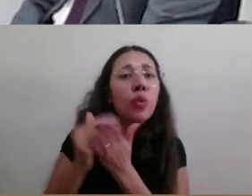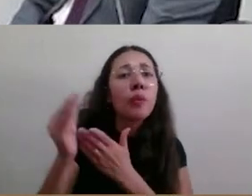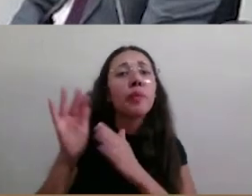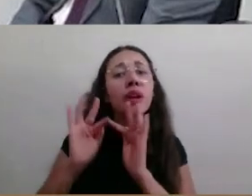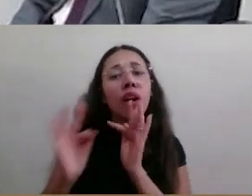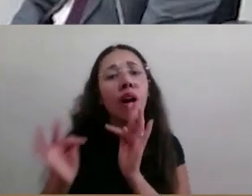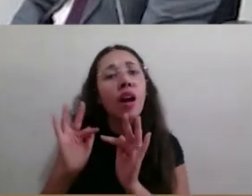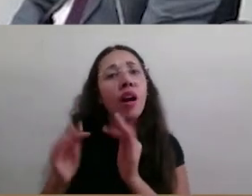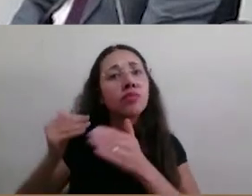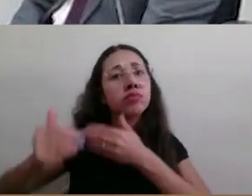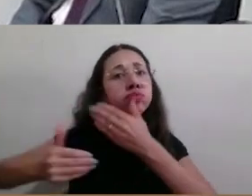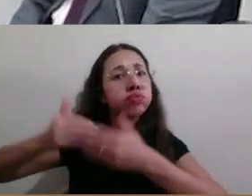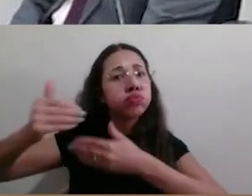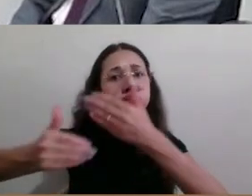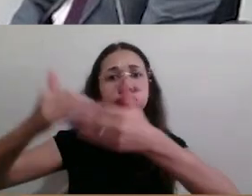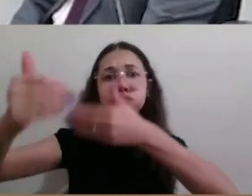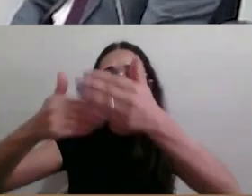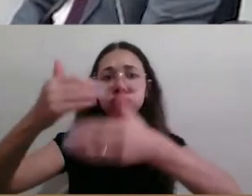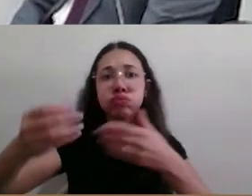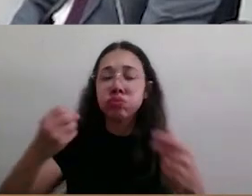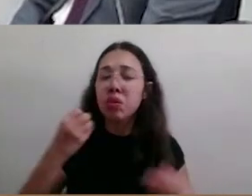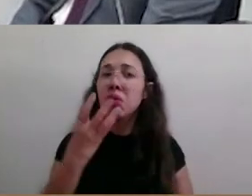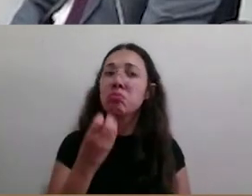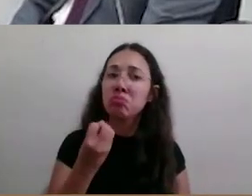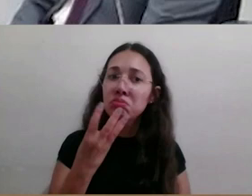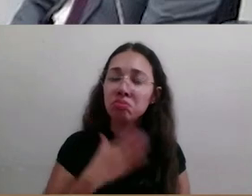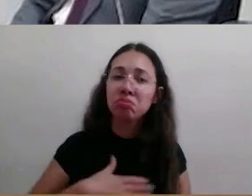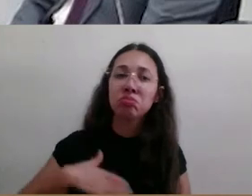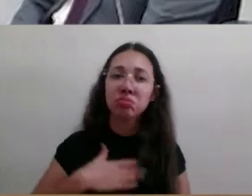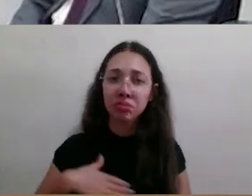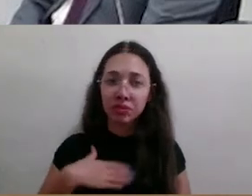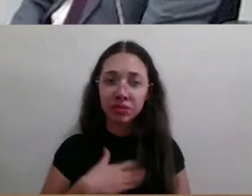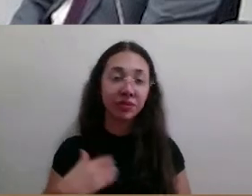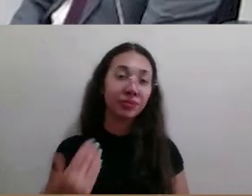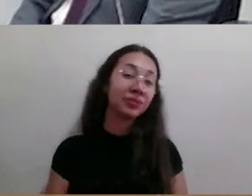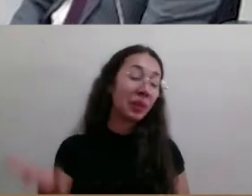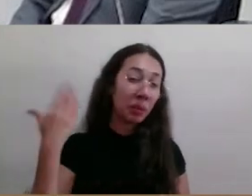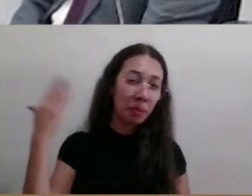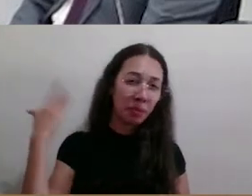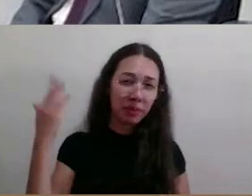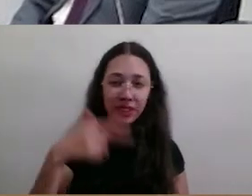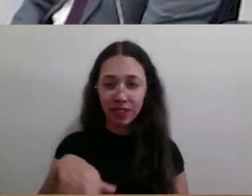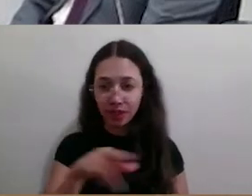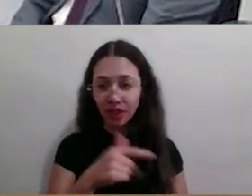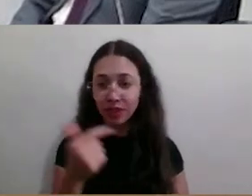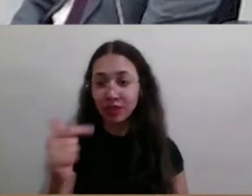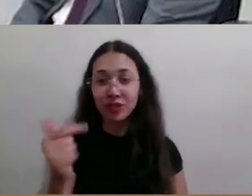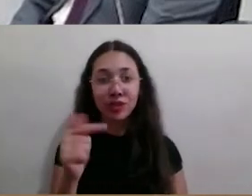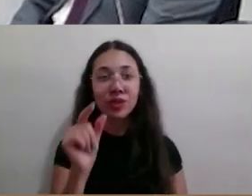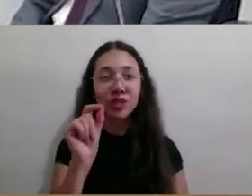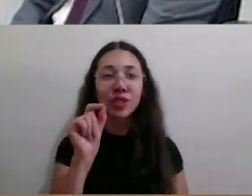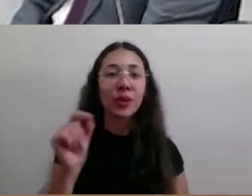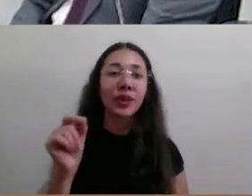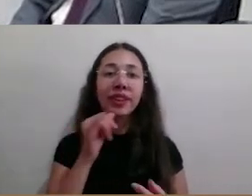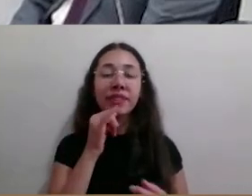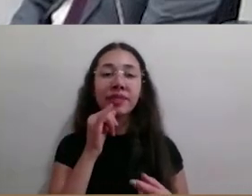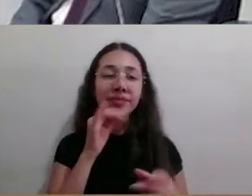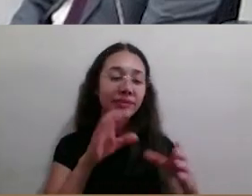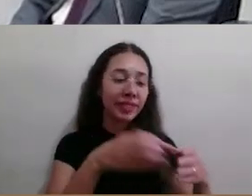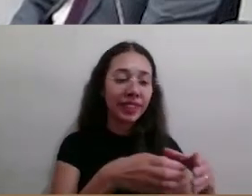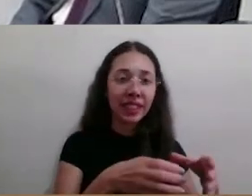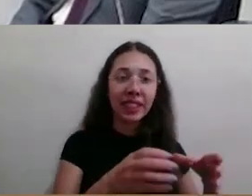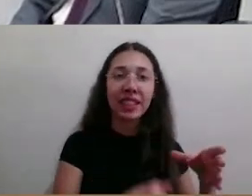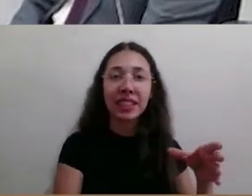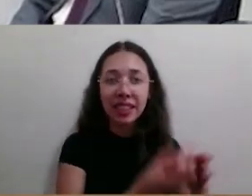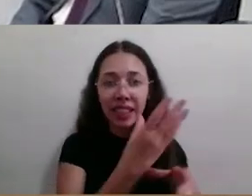e quão gratificante é isso. Quando nós não tínhamos as varas e elas foram montadas, a